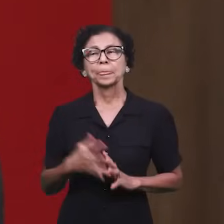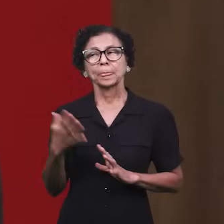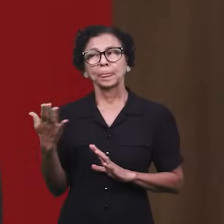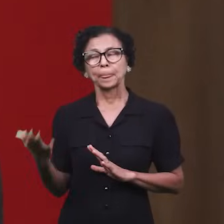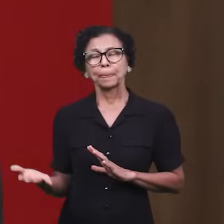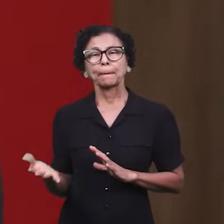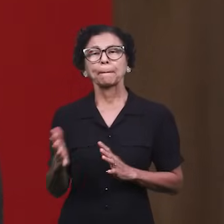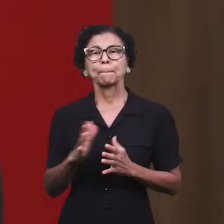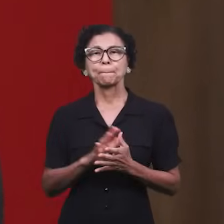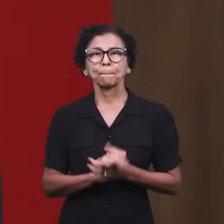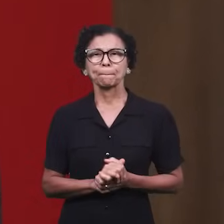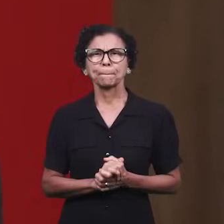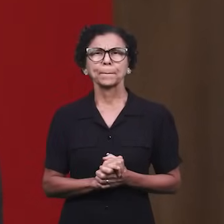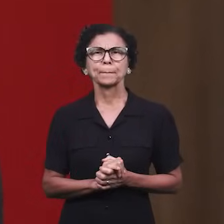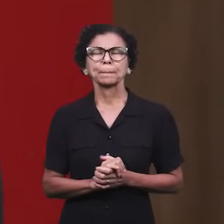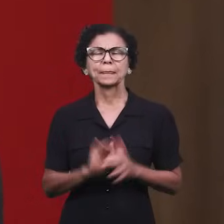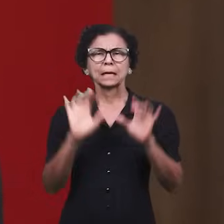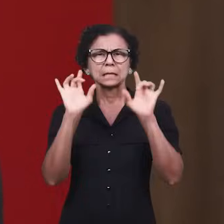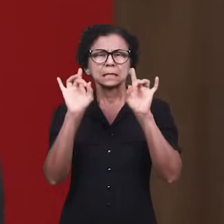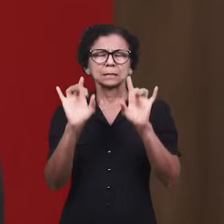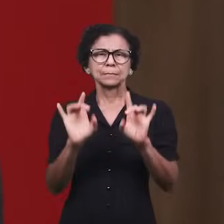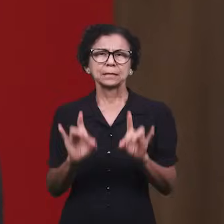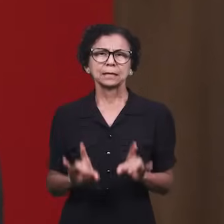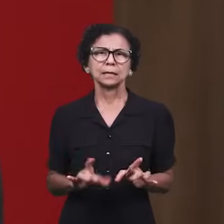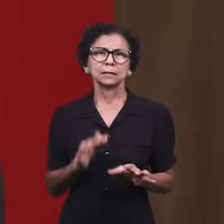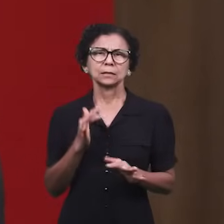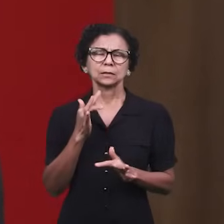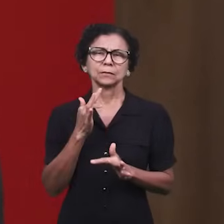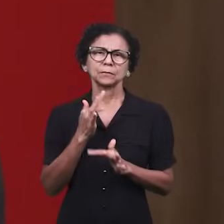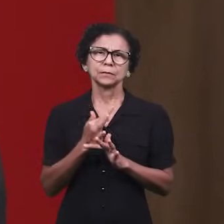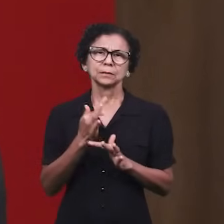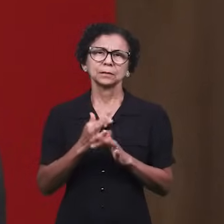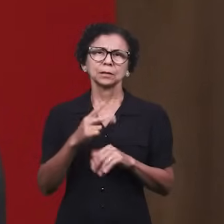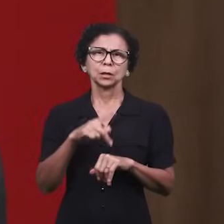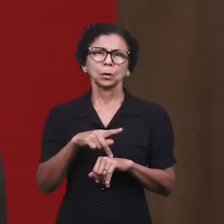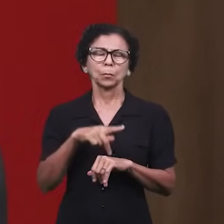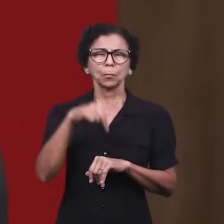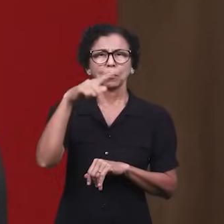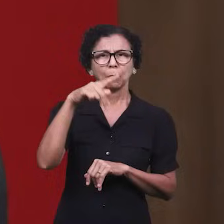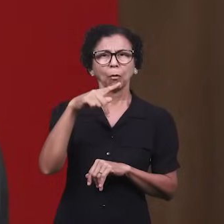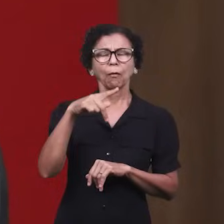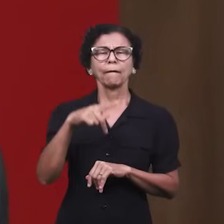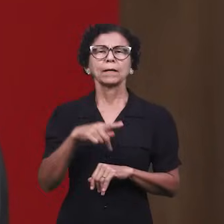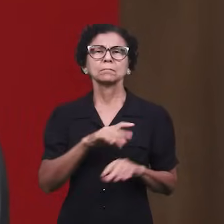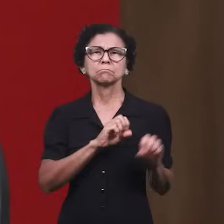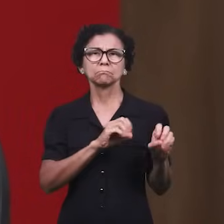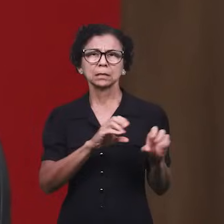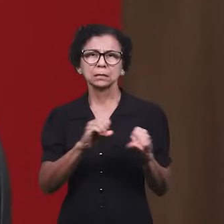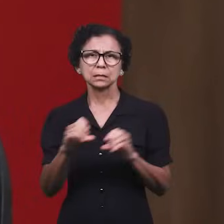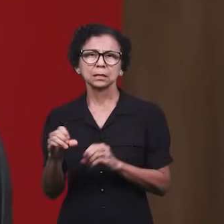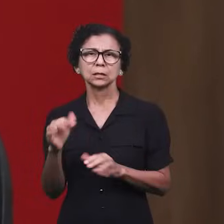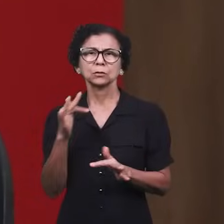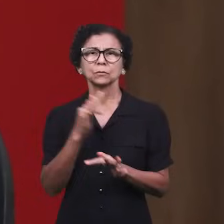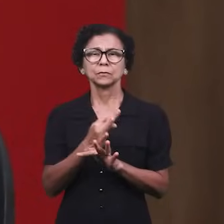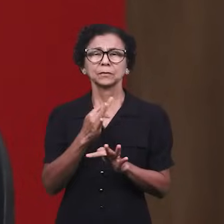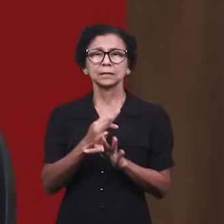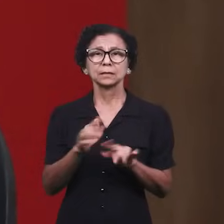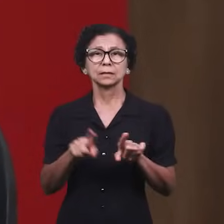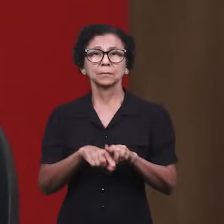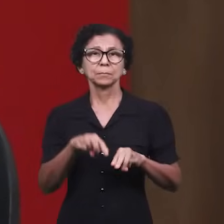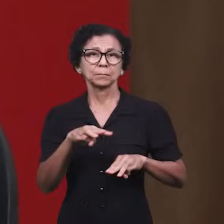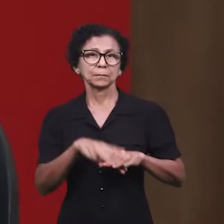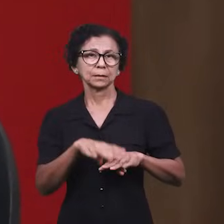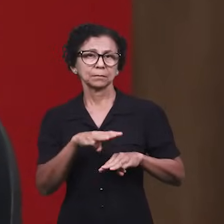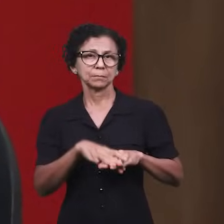em física, ele é especialista, tem pós-graduações na área de ensino de física e também no ensino de